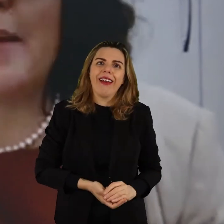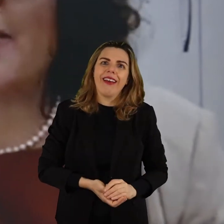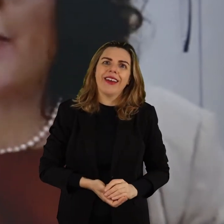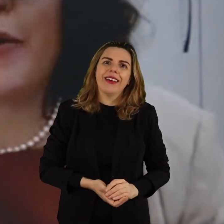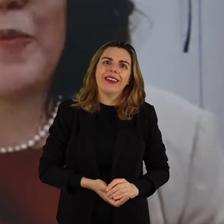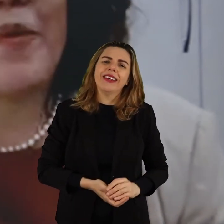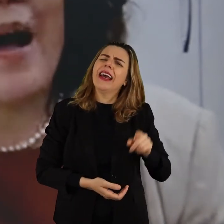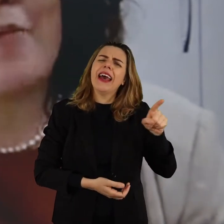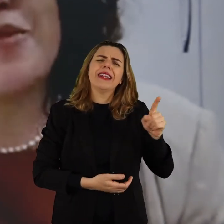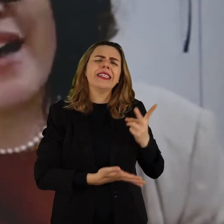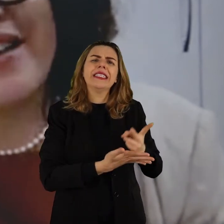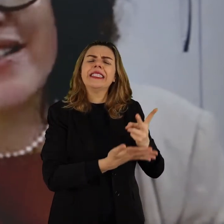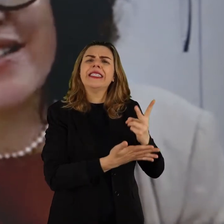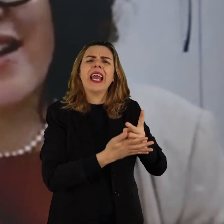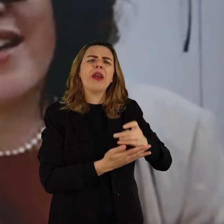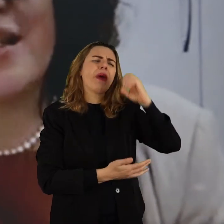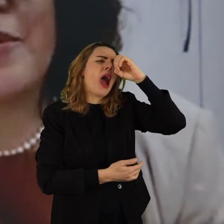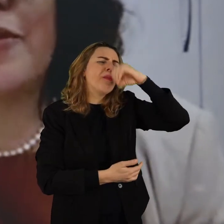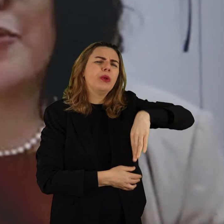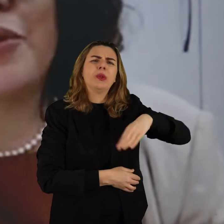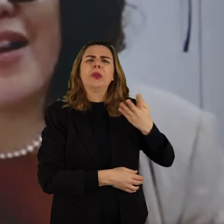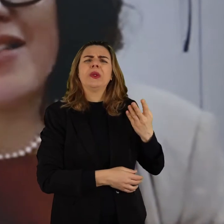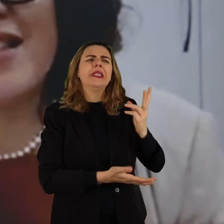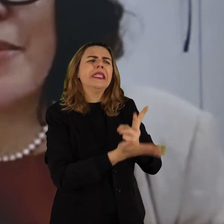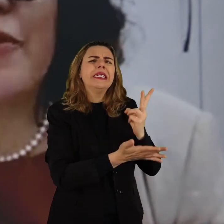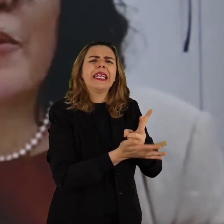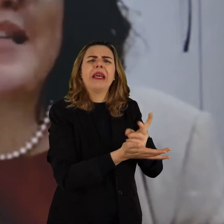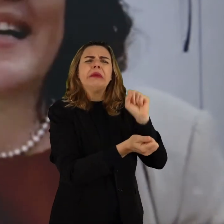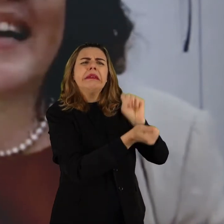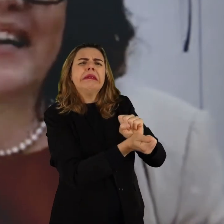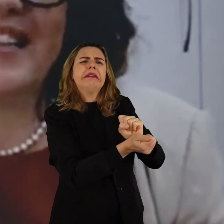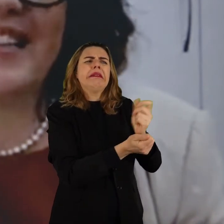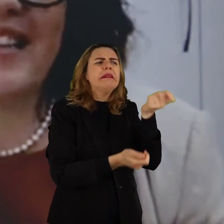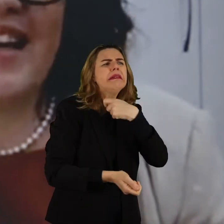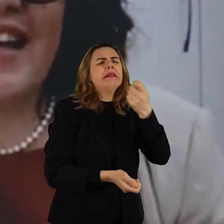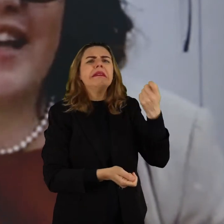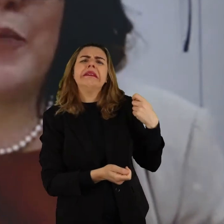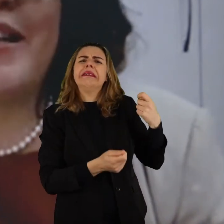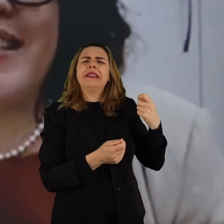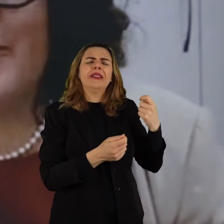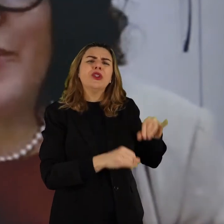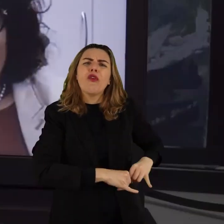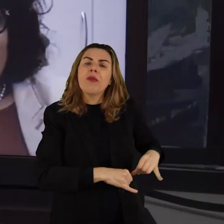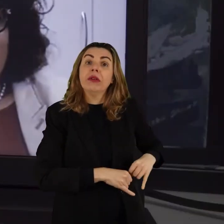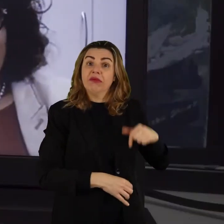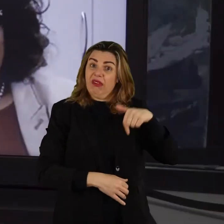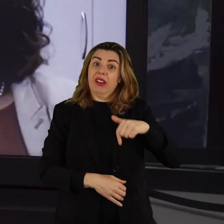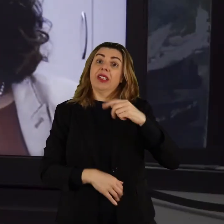que sempre foram abusadas, que sempre foram torturadas, que sempre foram massacradas. E o